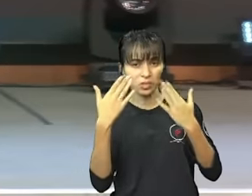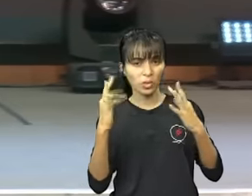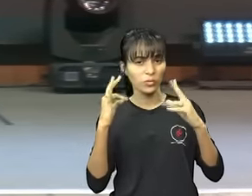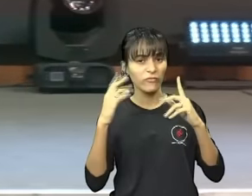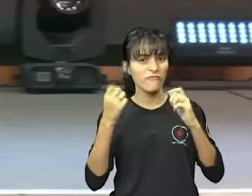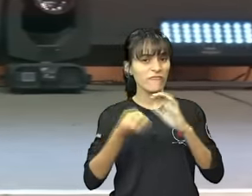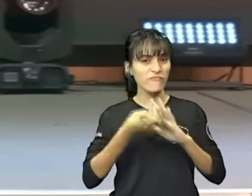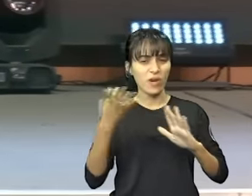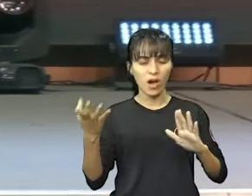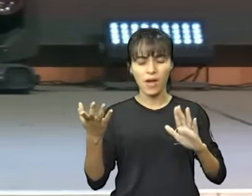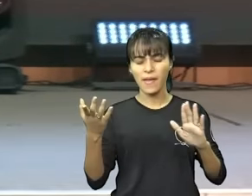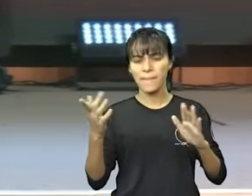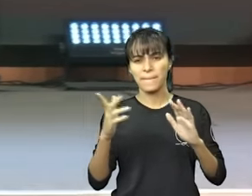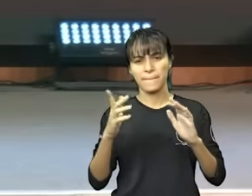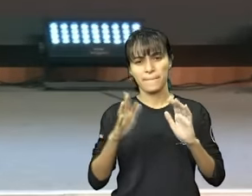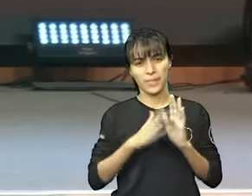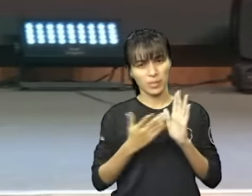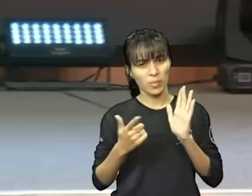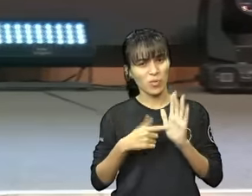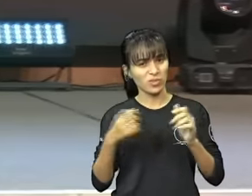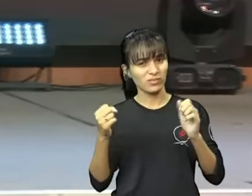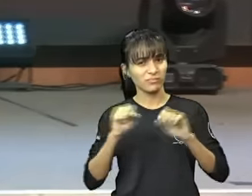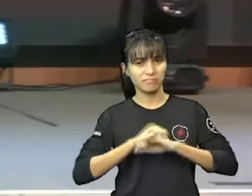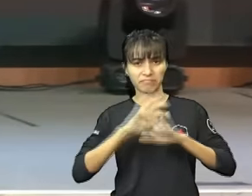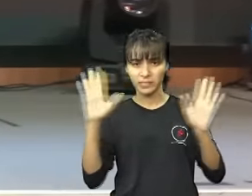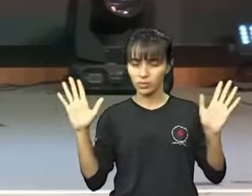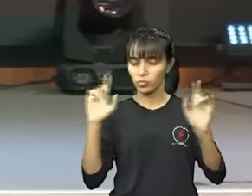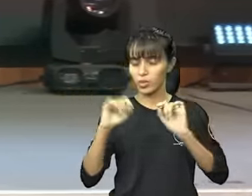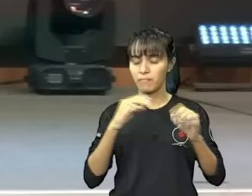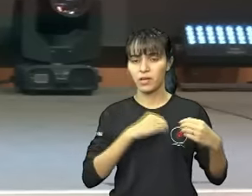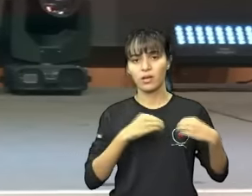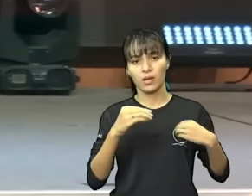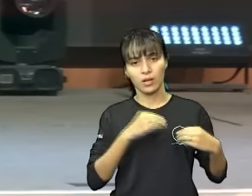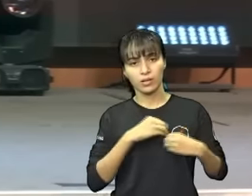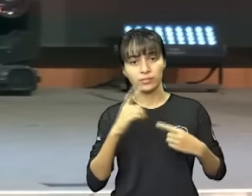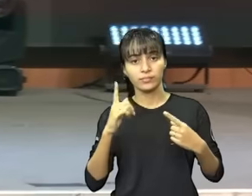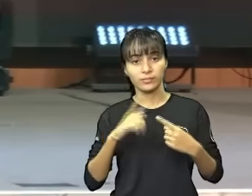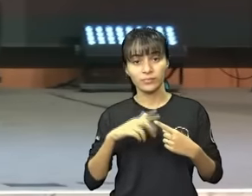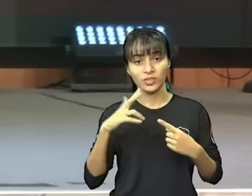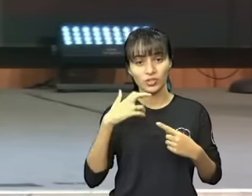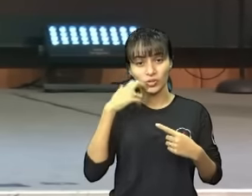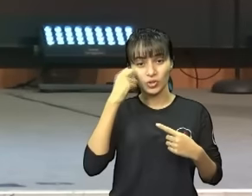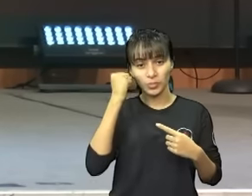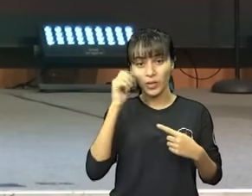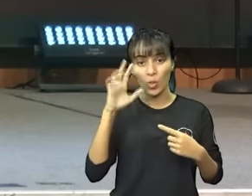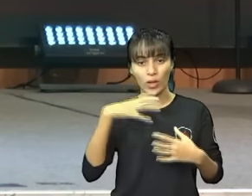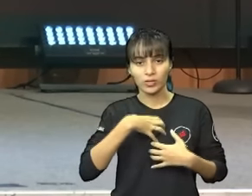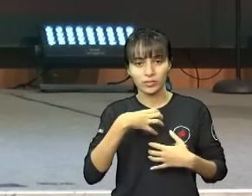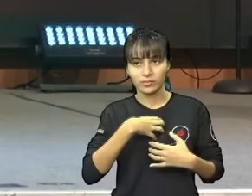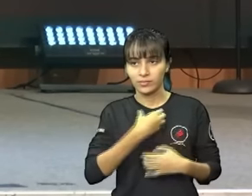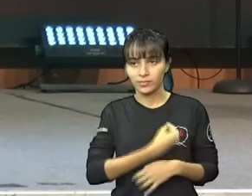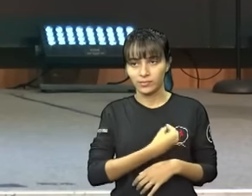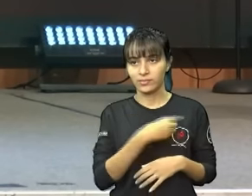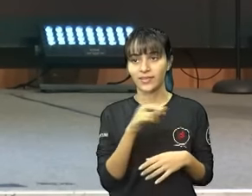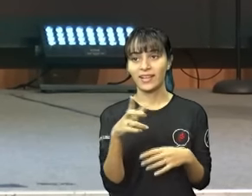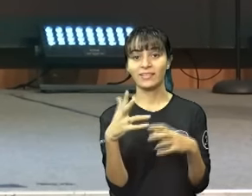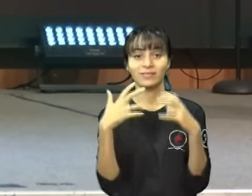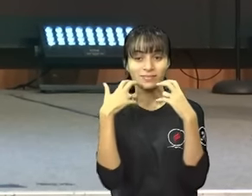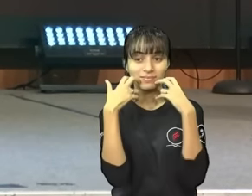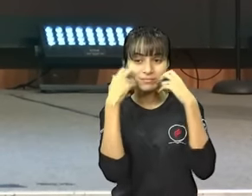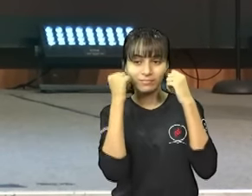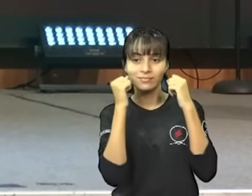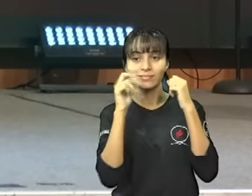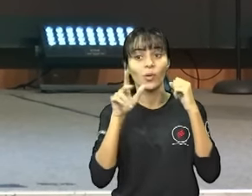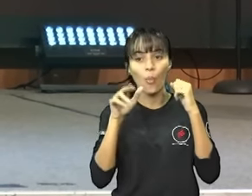explicitamente O que é pecado Ah mas quanto aos tímidos não tá falando de estilo de jeito de pessoa vai ser o que é